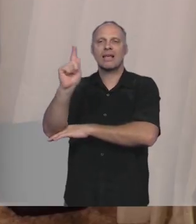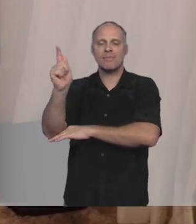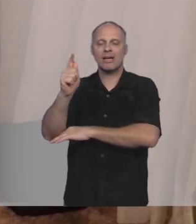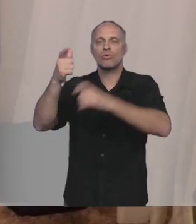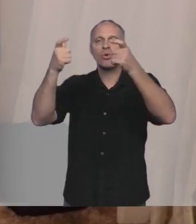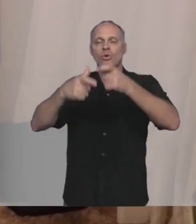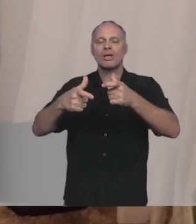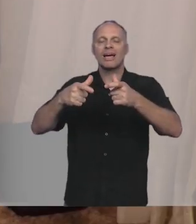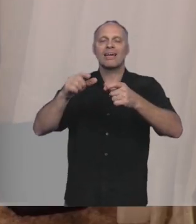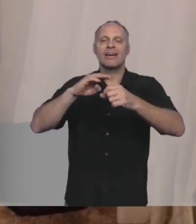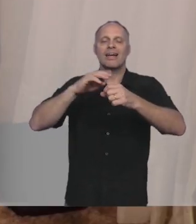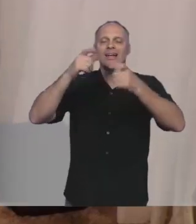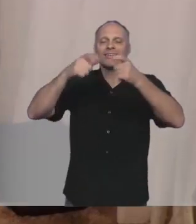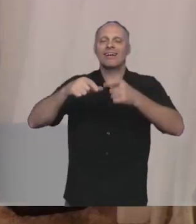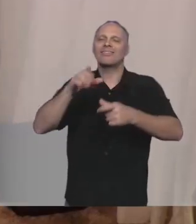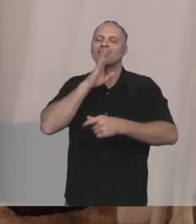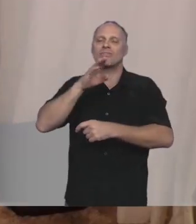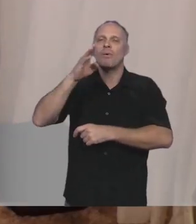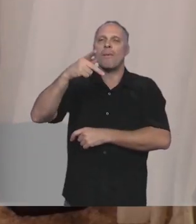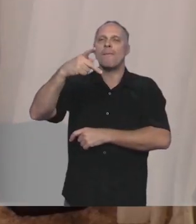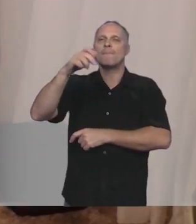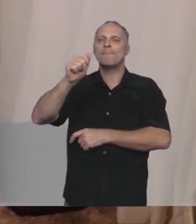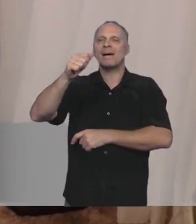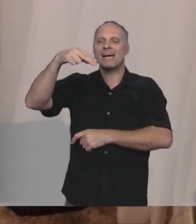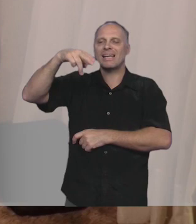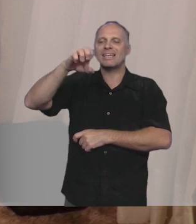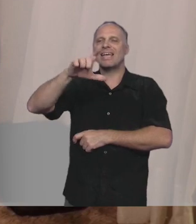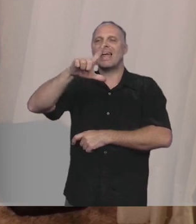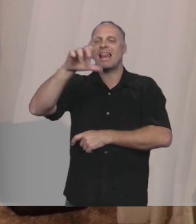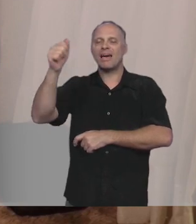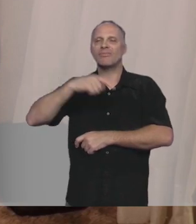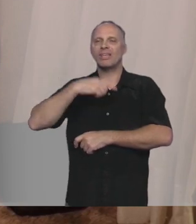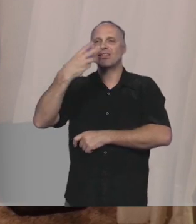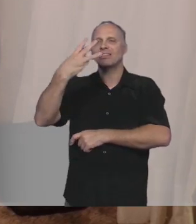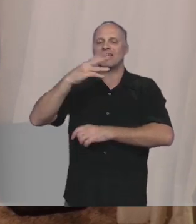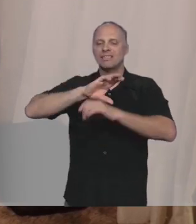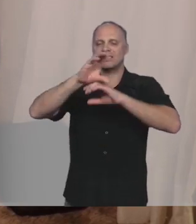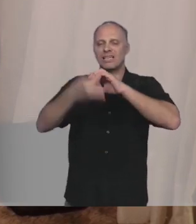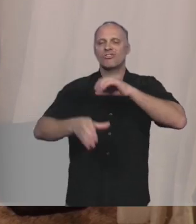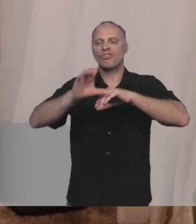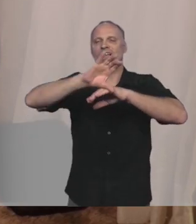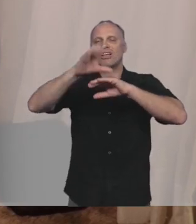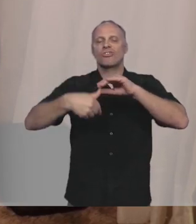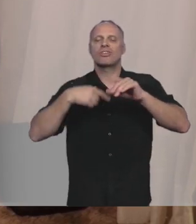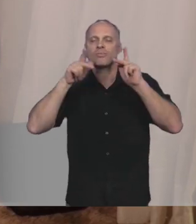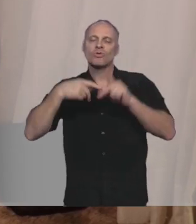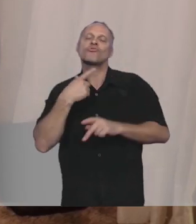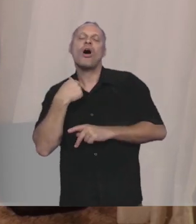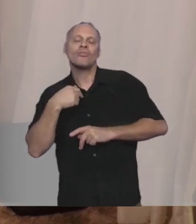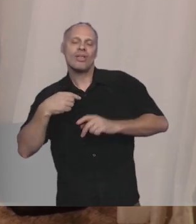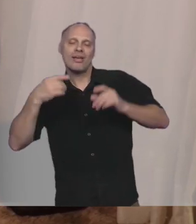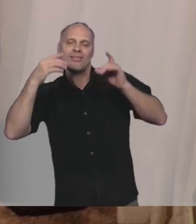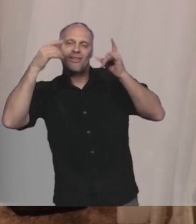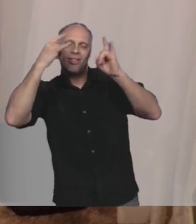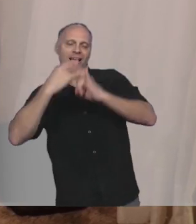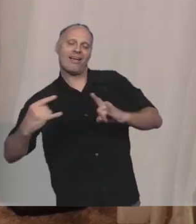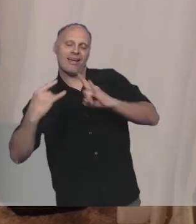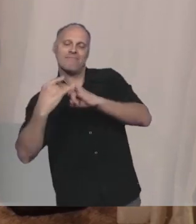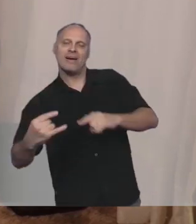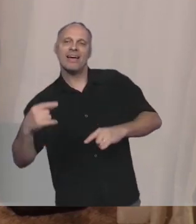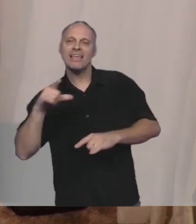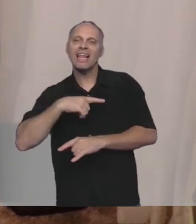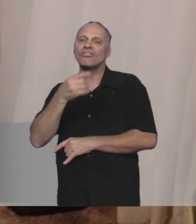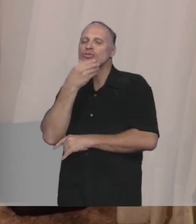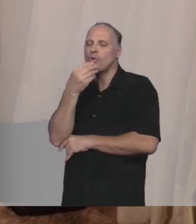e o pessoal gosta muito de acampar. E lá tinha o Seu Verno. Então, o Seu Verno é um senhor de origem